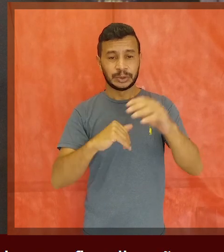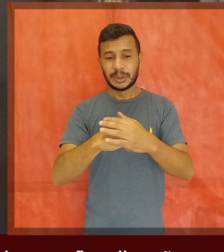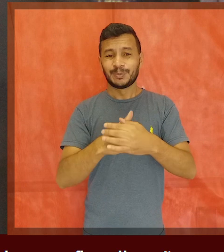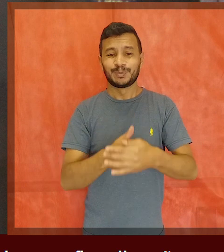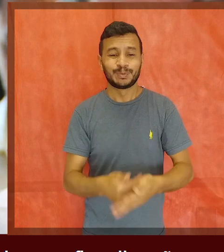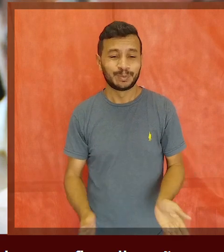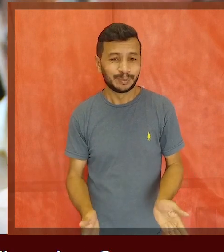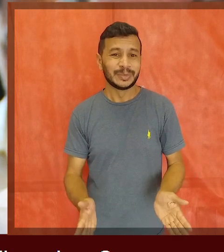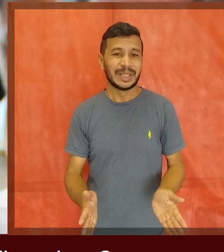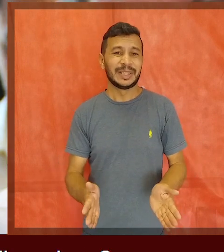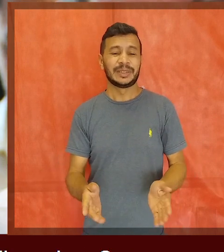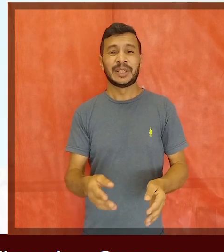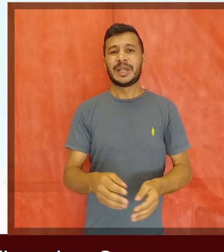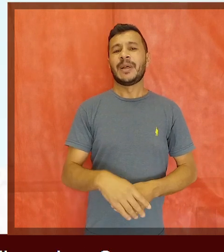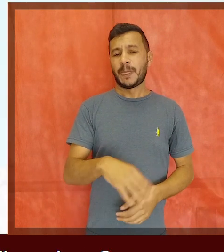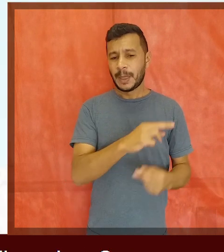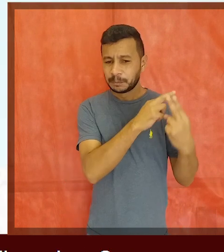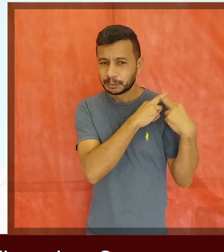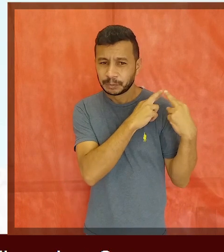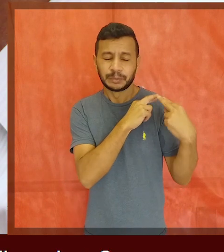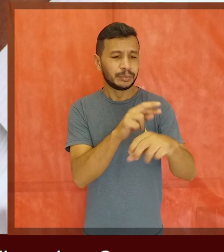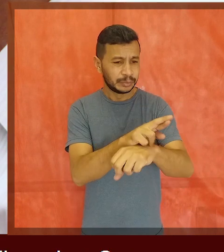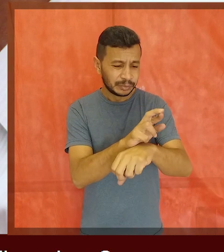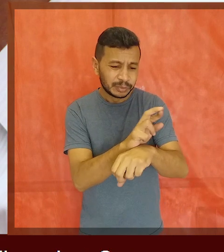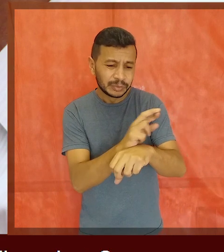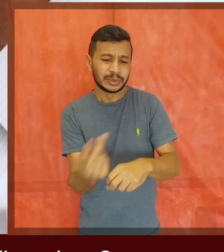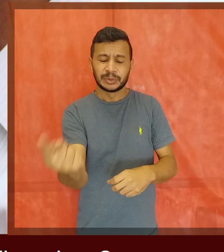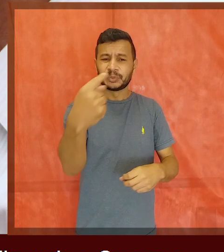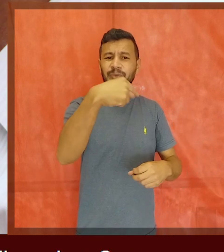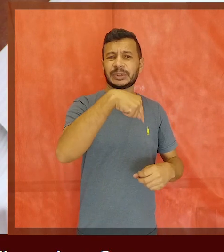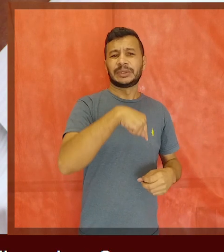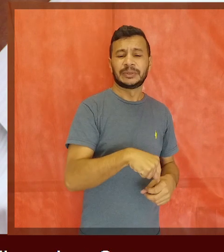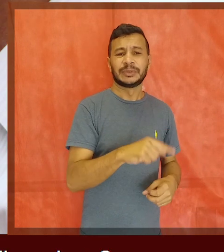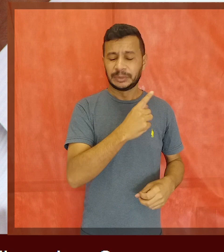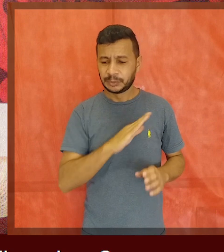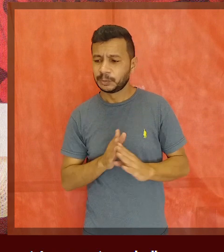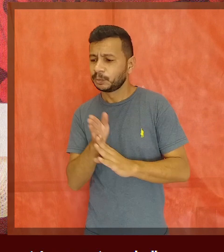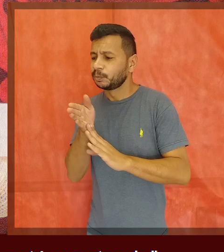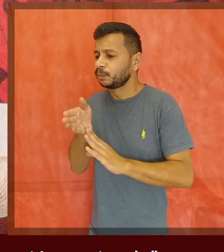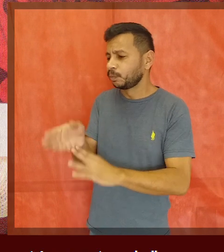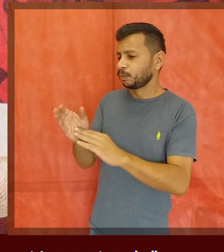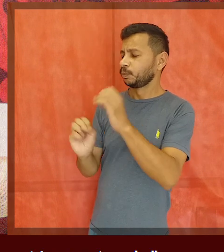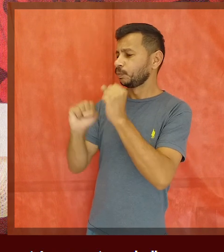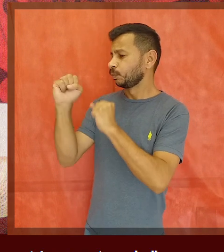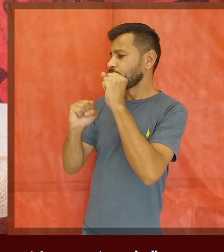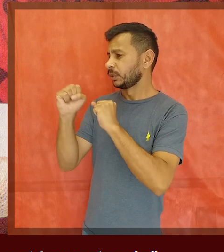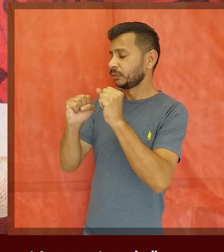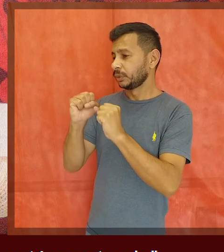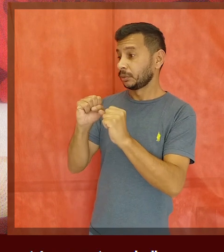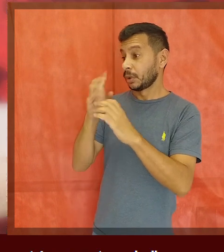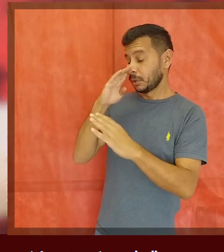metalúrgico e a fiscalização só chega depois que o superintendente regional do trabalho veio a Osasco e, ficando frente a